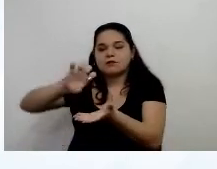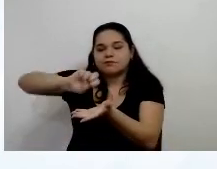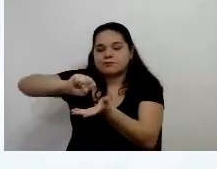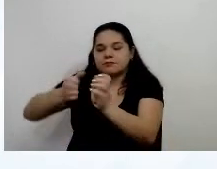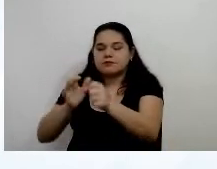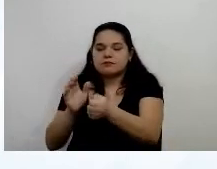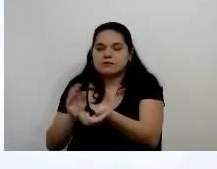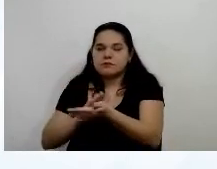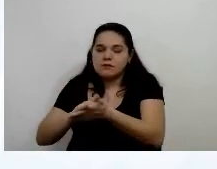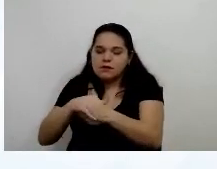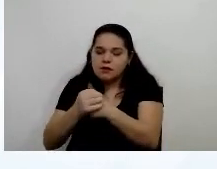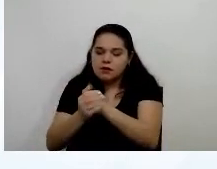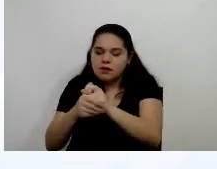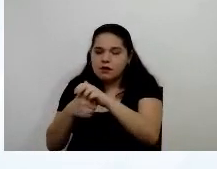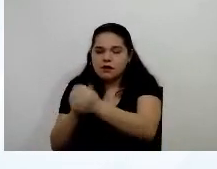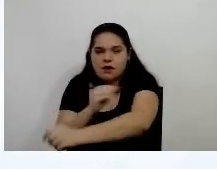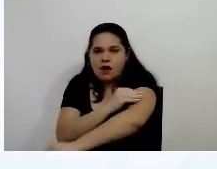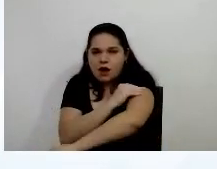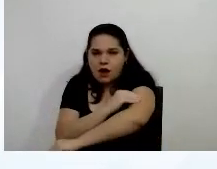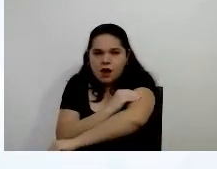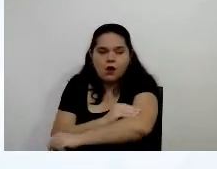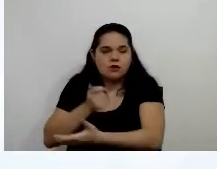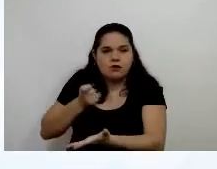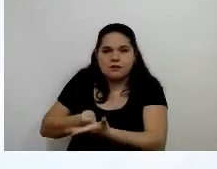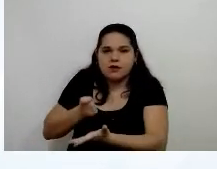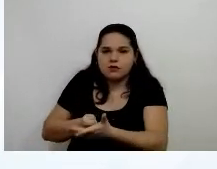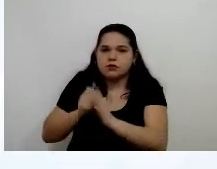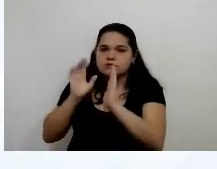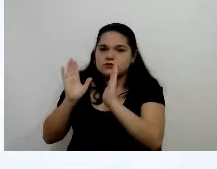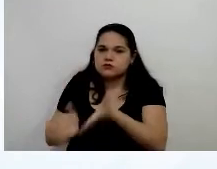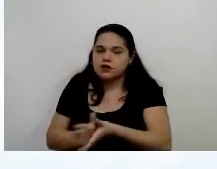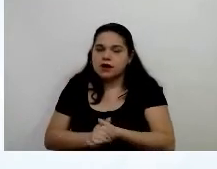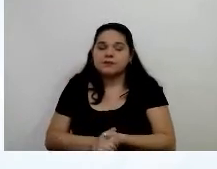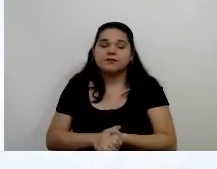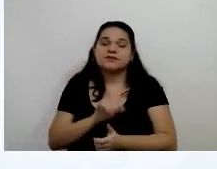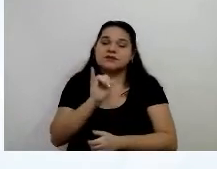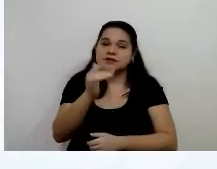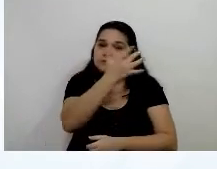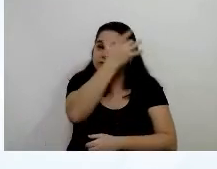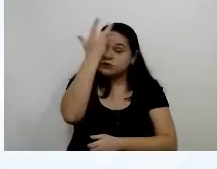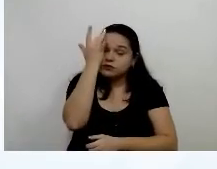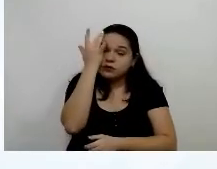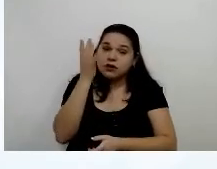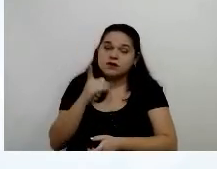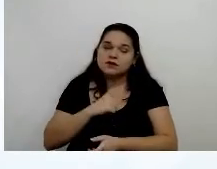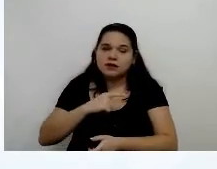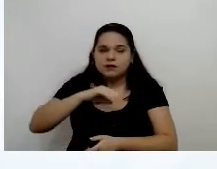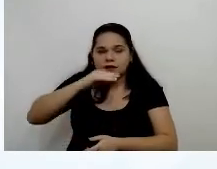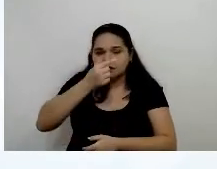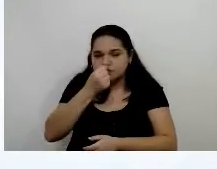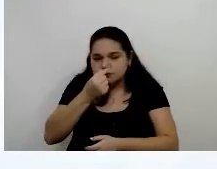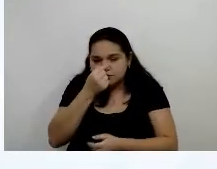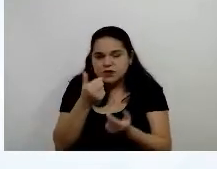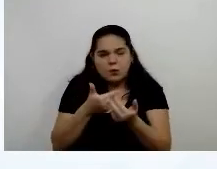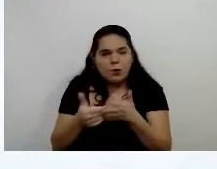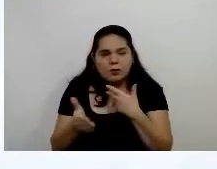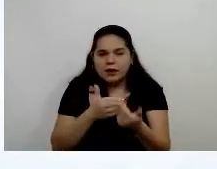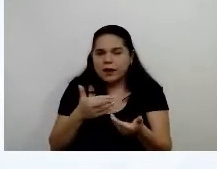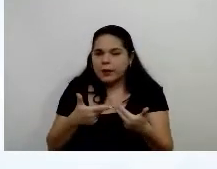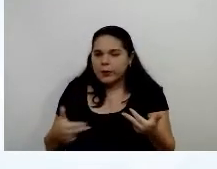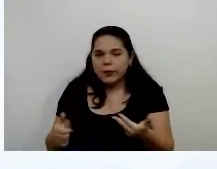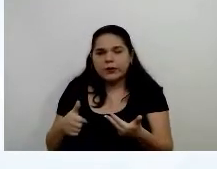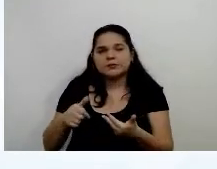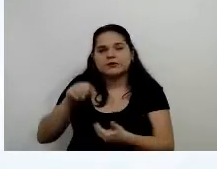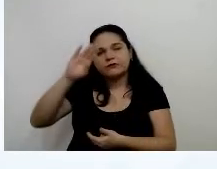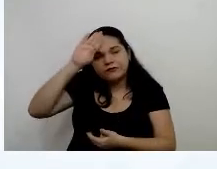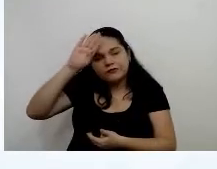numa empresa de grande porte, se ele tiver alguns sintomas, ele tem que voltar, se aquele negócio todo. Se